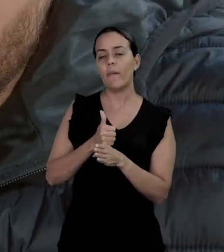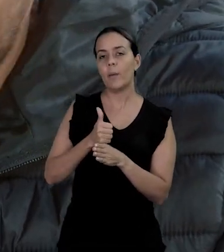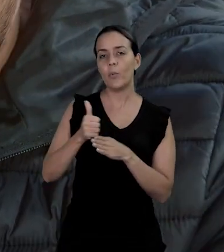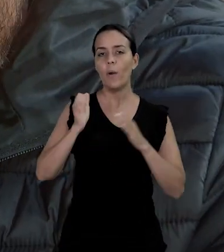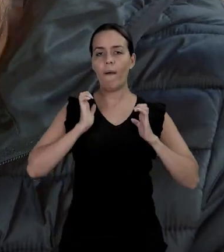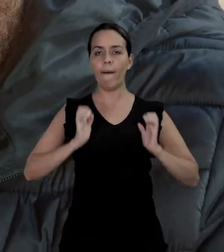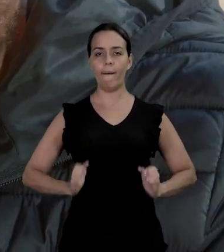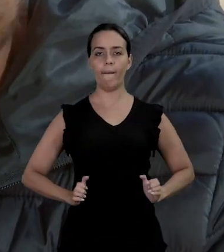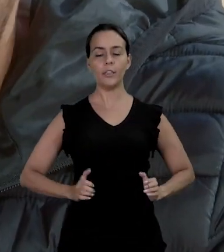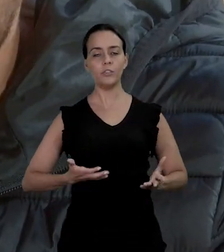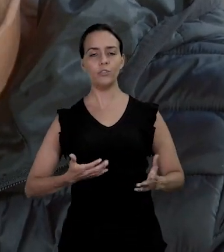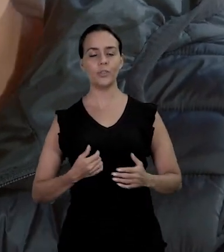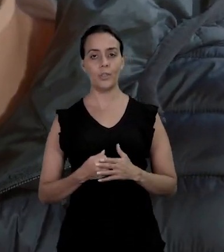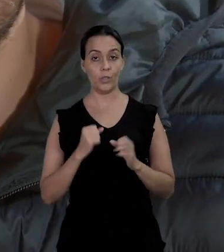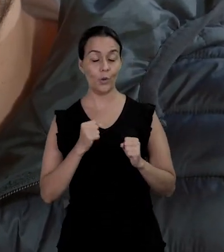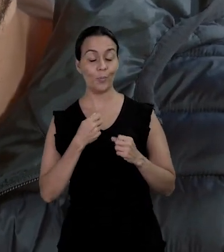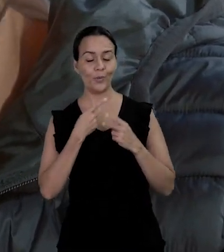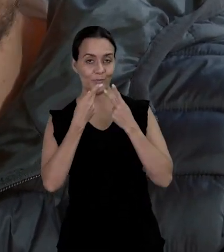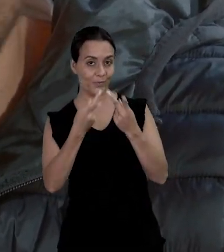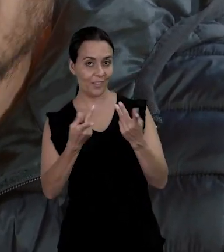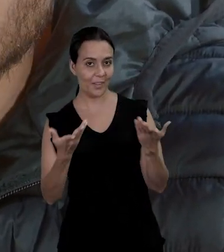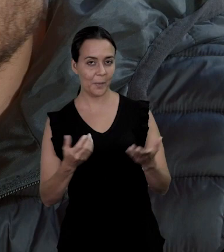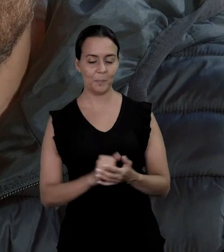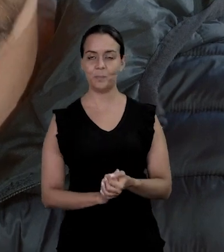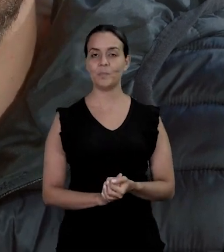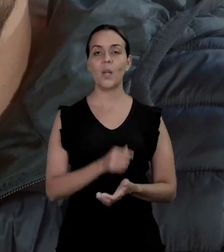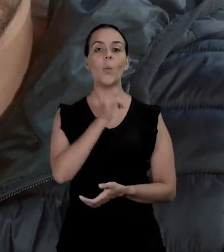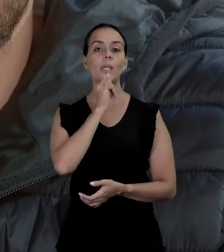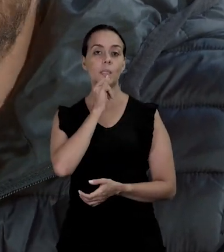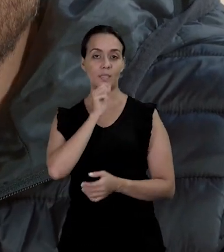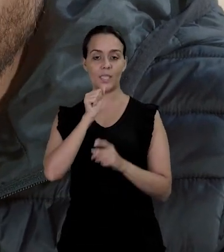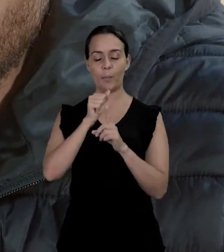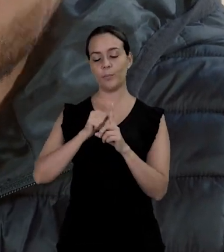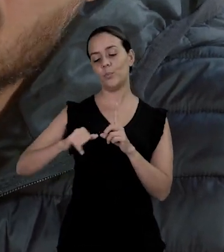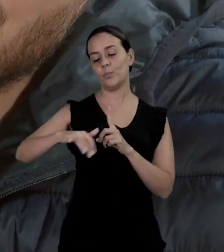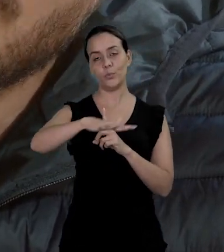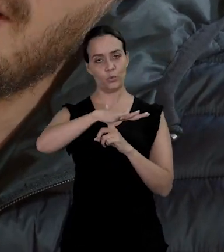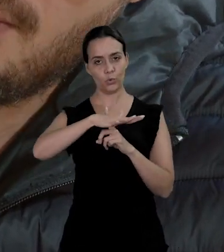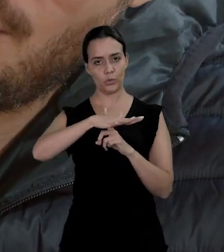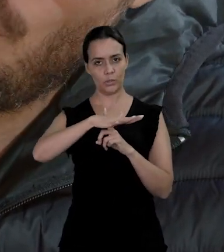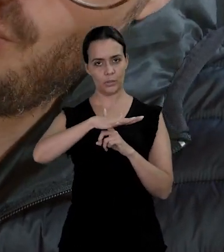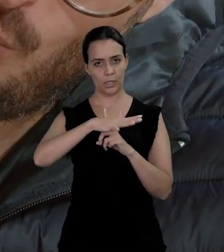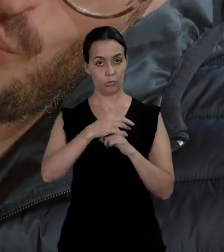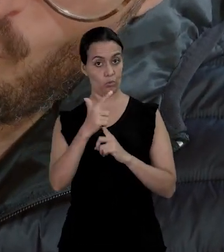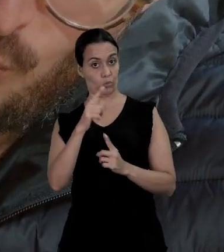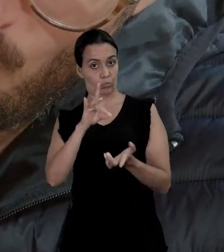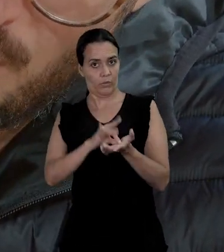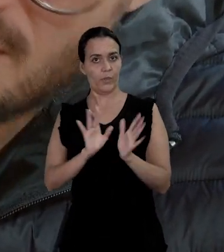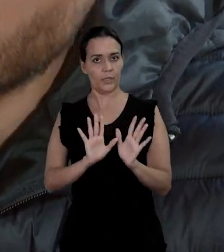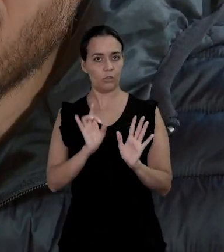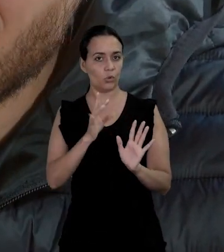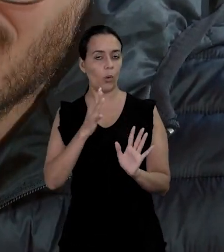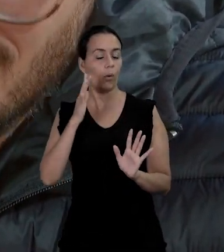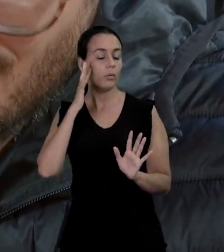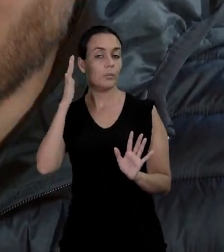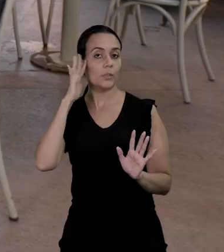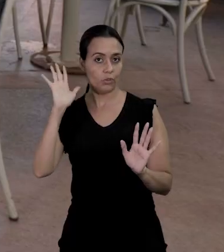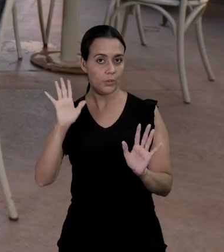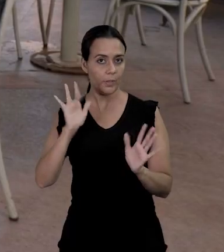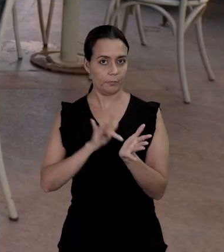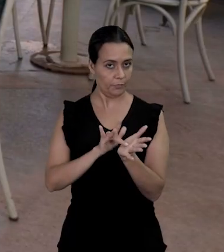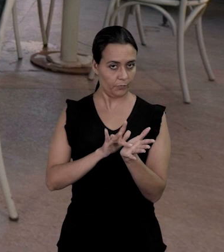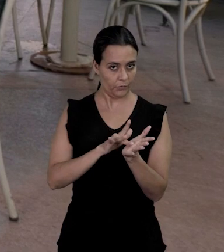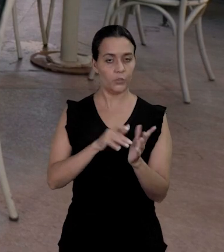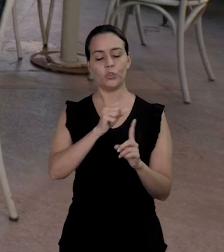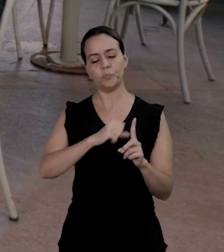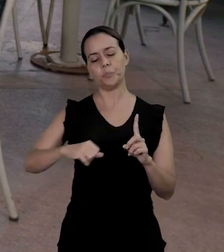sociedade fictícia, então não existe nenhuma lei específica sobre herança, nada. Mas aí tinha isso vem desde Aristóteles,